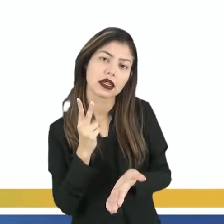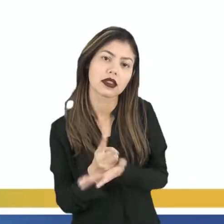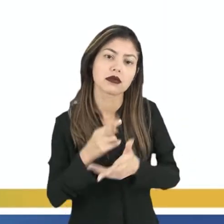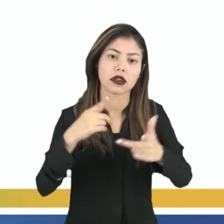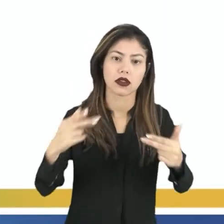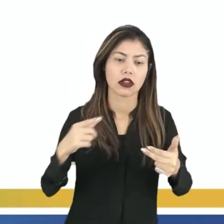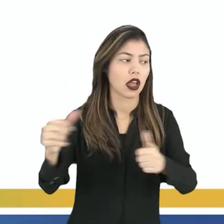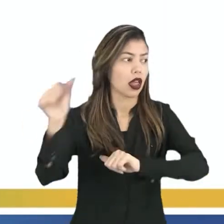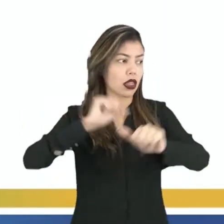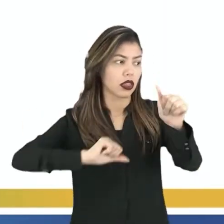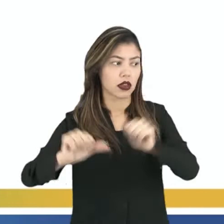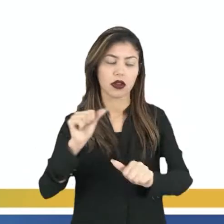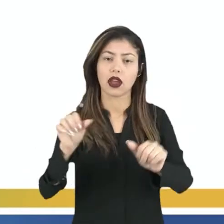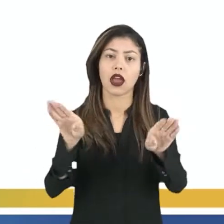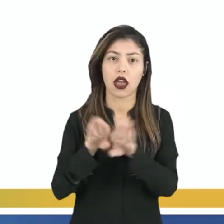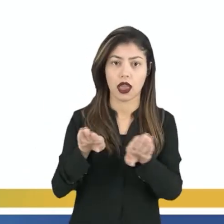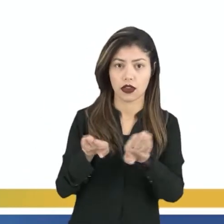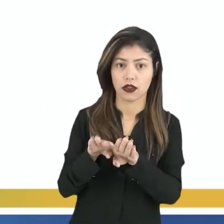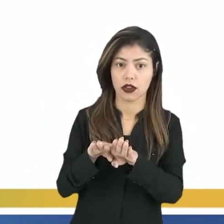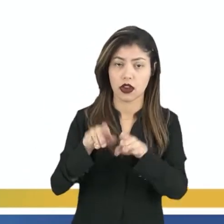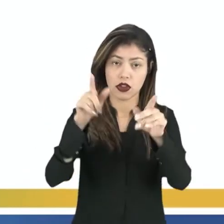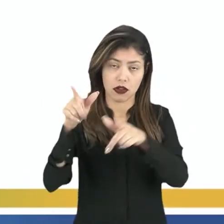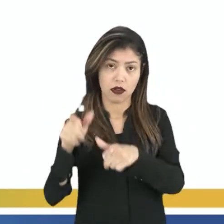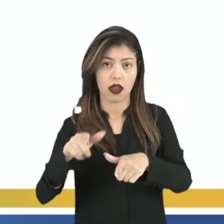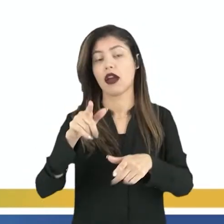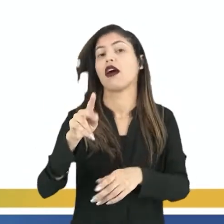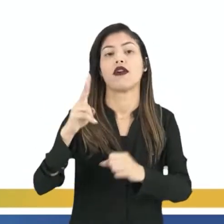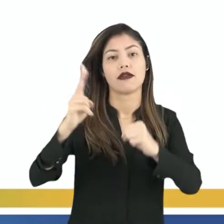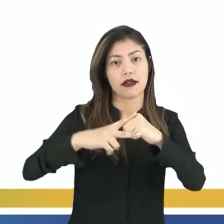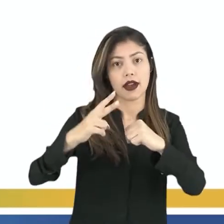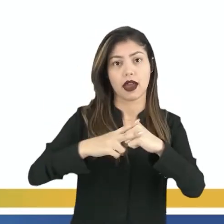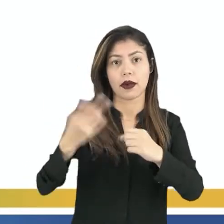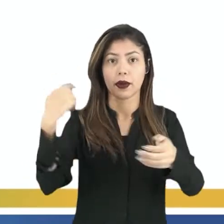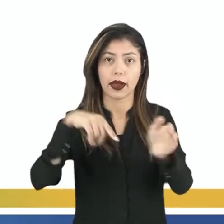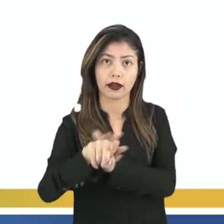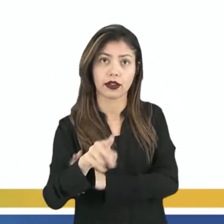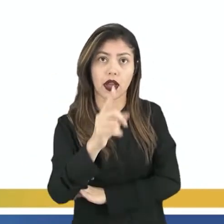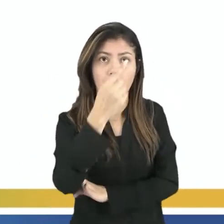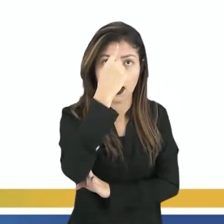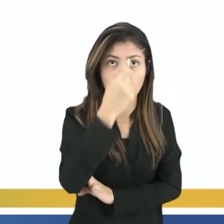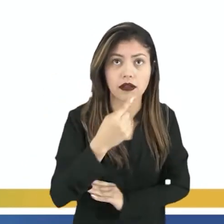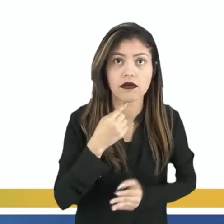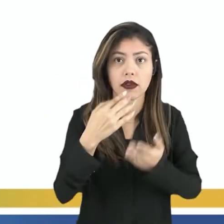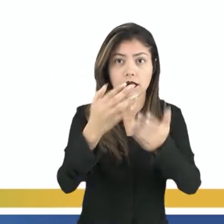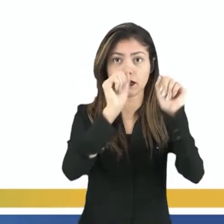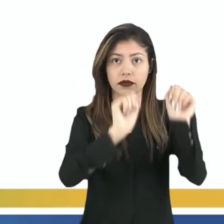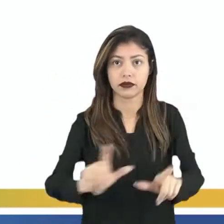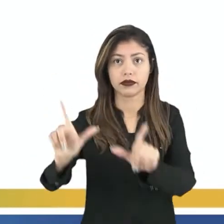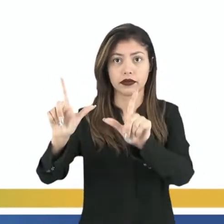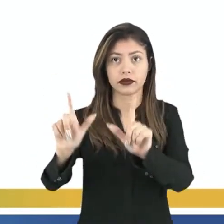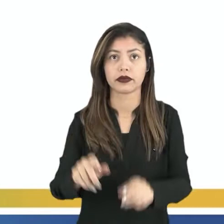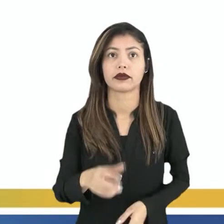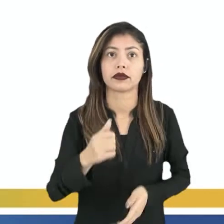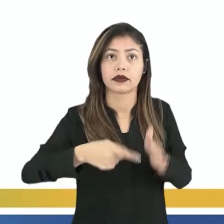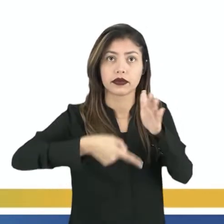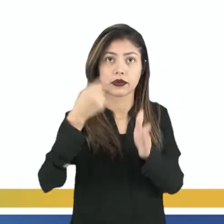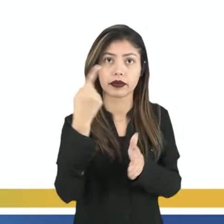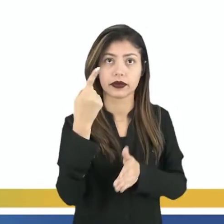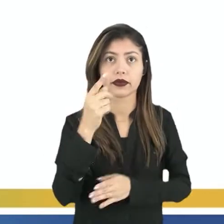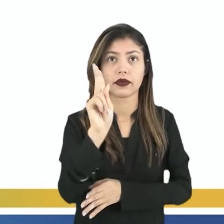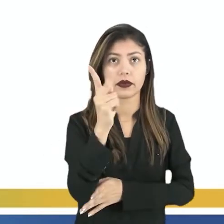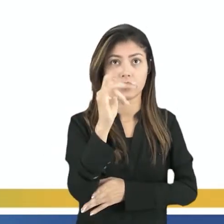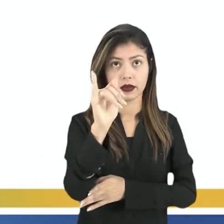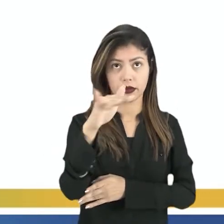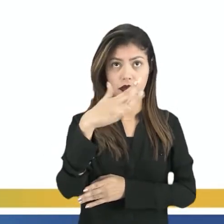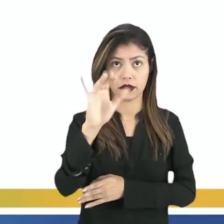vão trocar de lugar o verbo to be para que vire uma pergunta. Então, observem aí comigo na tela. O primeiro exemplo é He